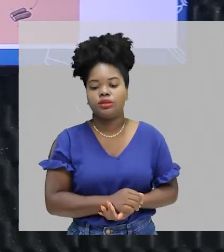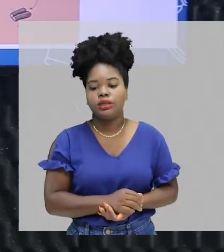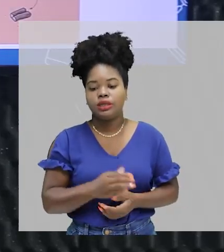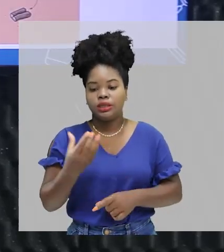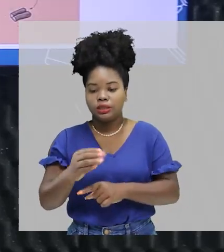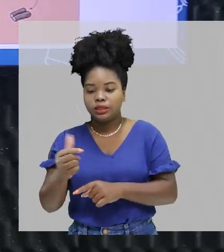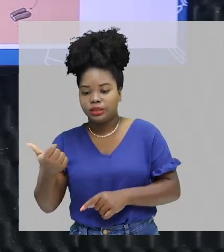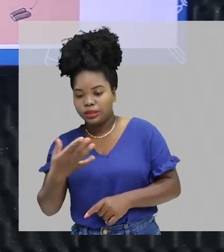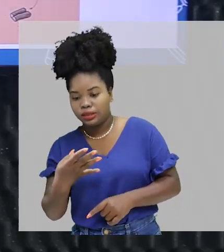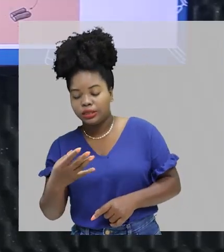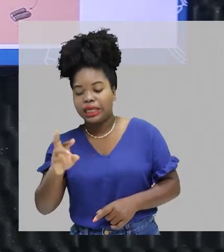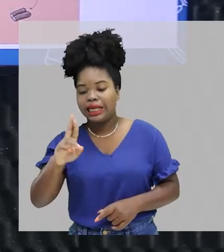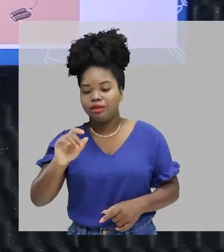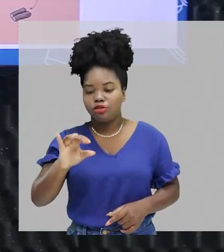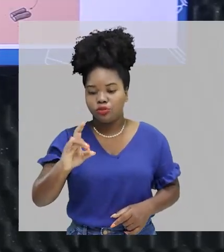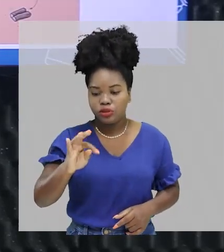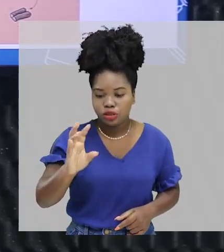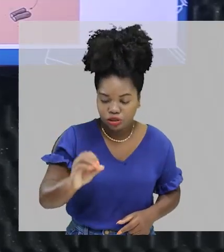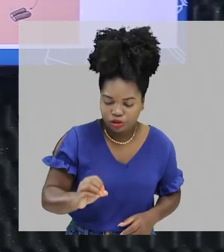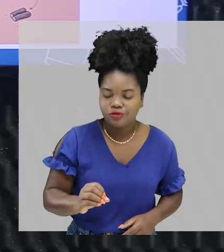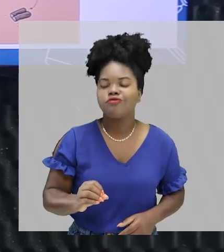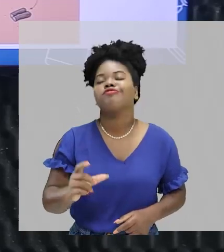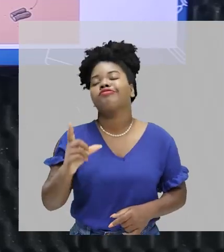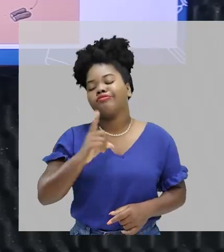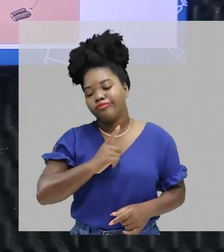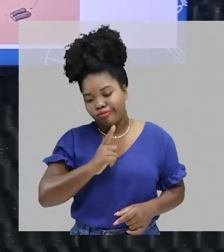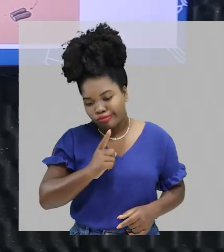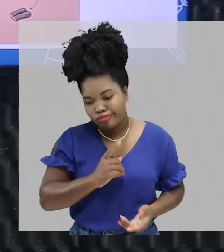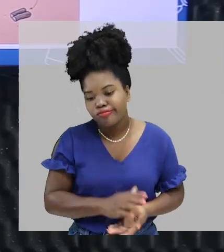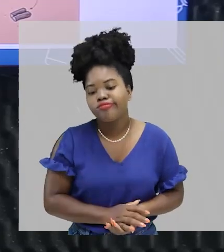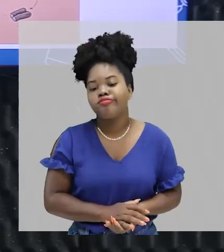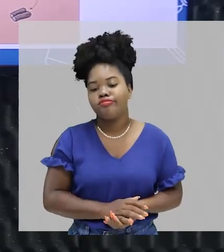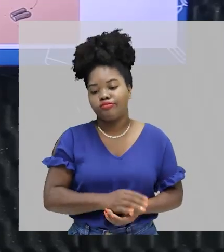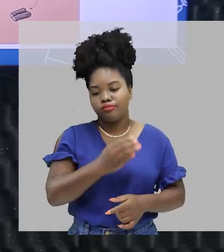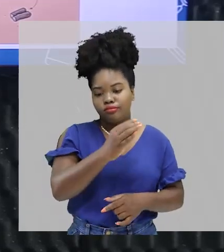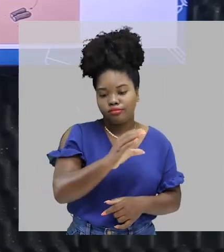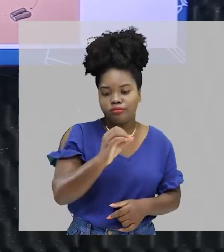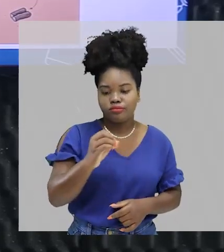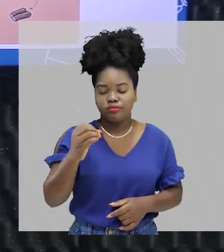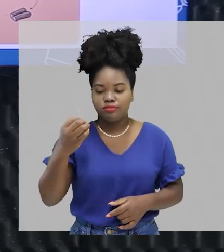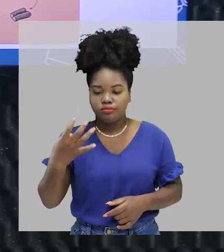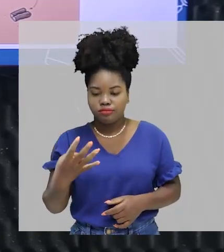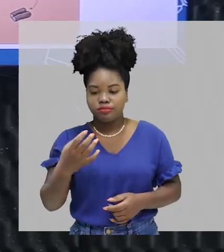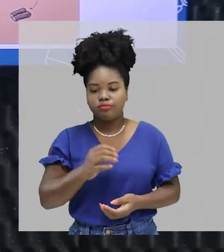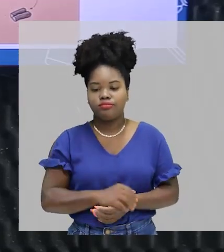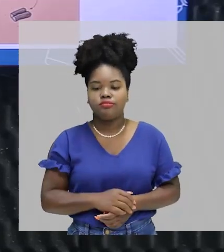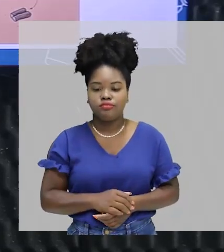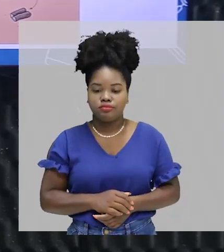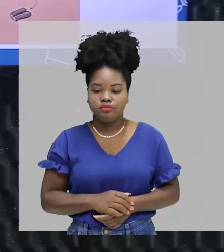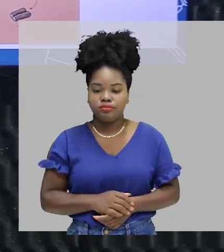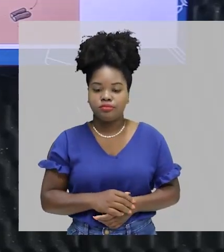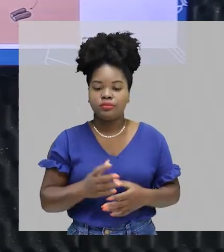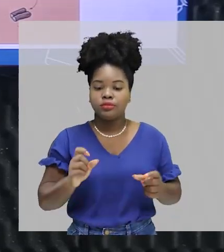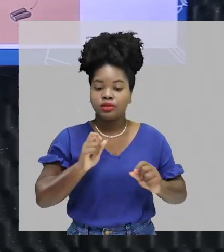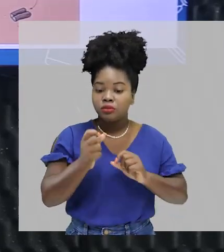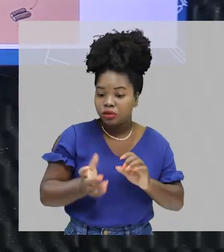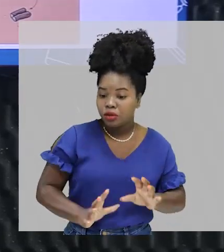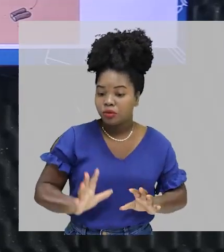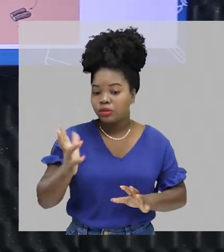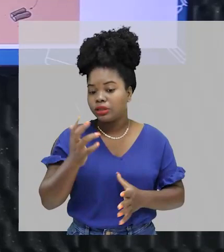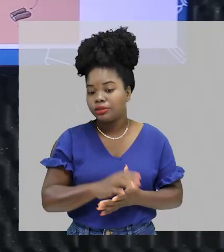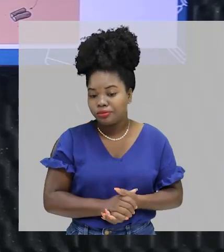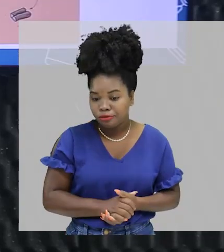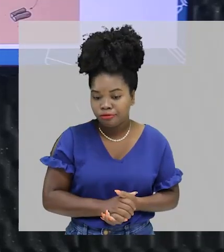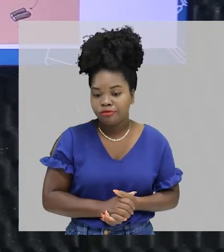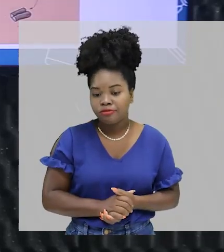14 radioativo estando presente no dióxido de carbono. Aí o que acontece? O dióxido de carbono ele